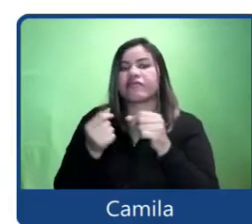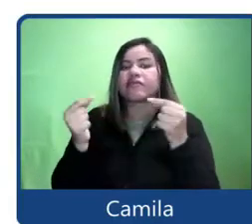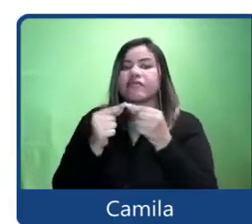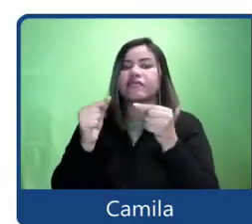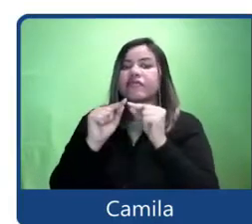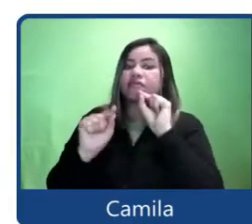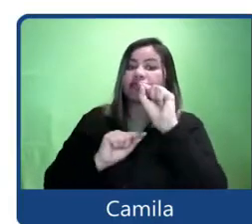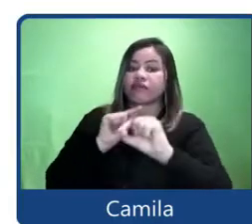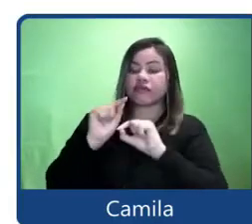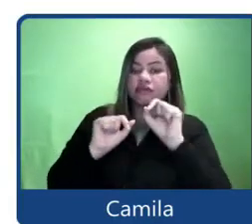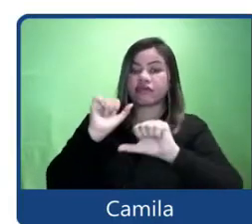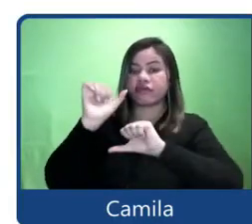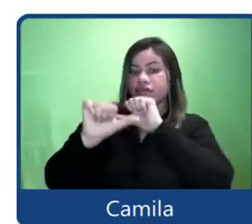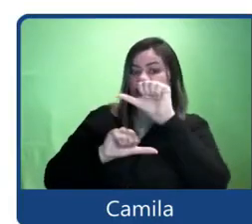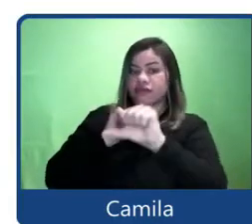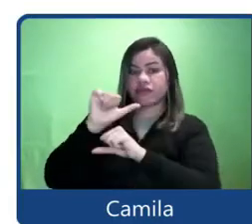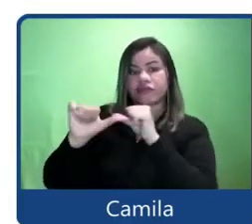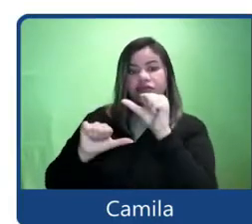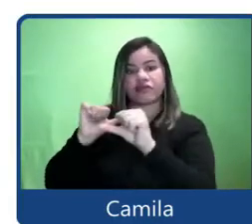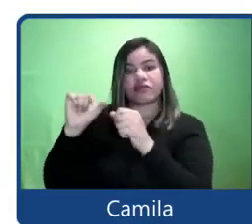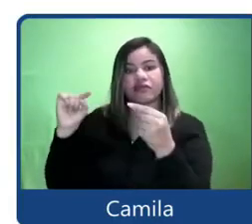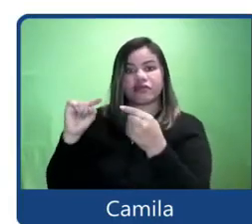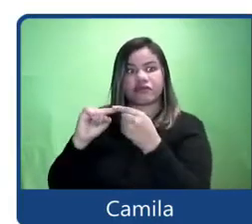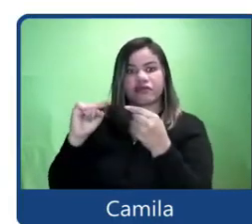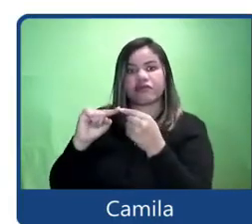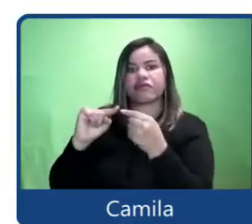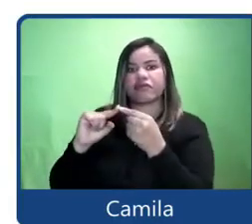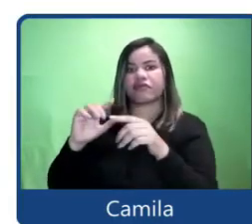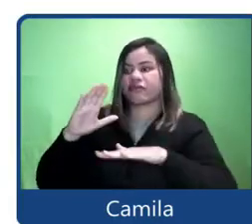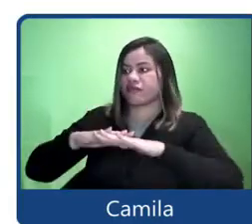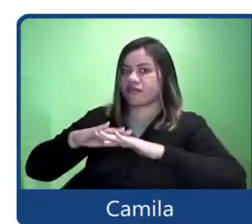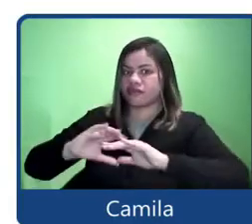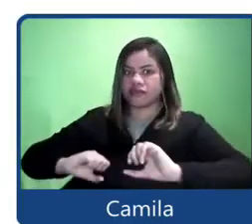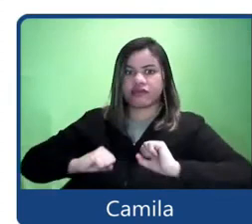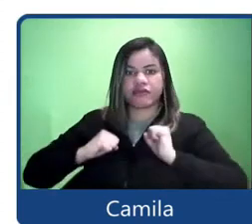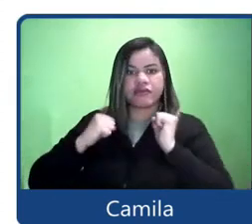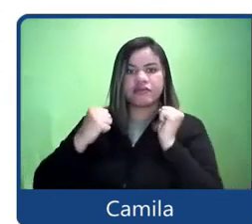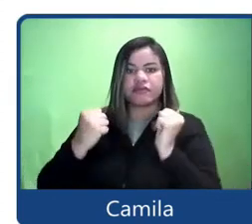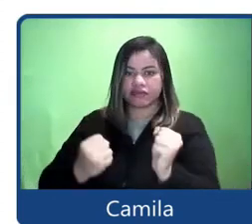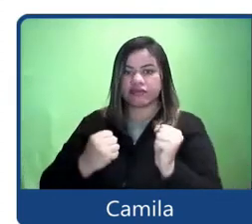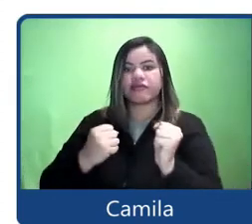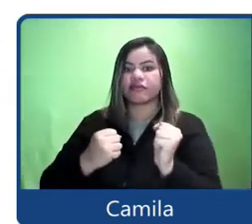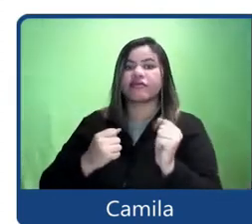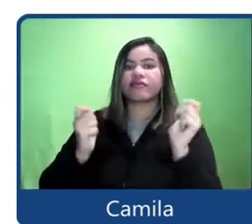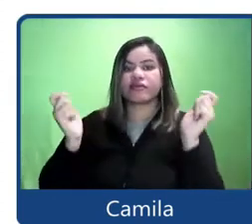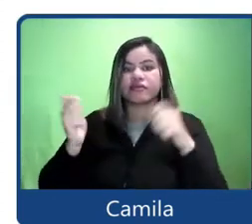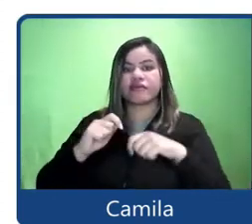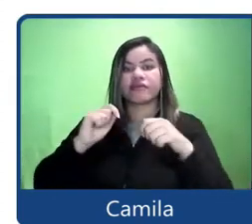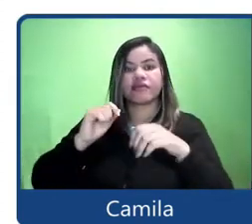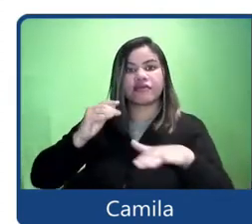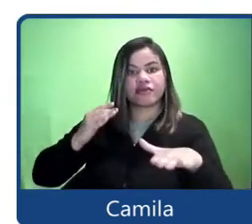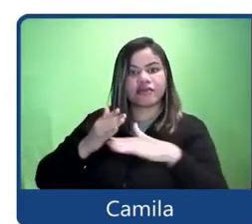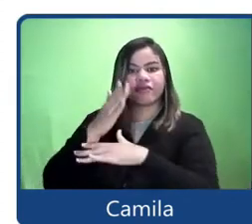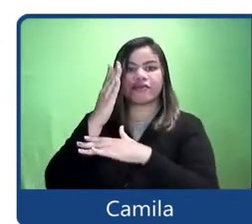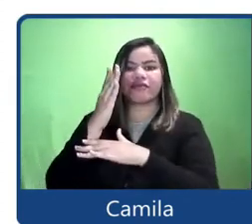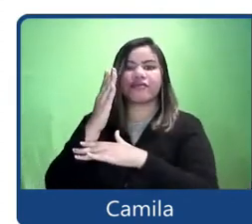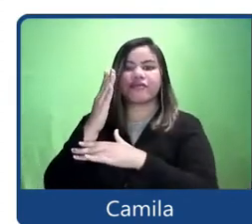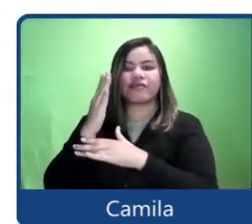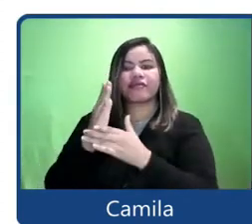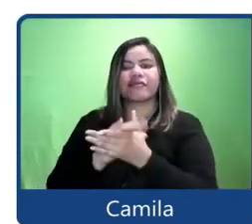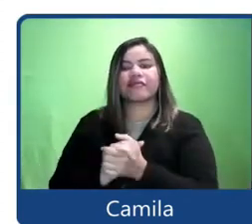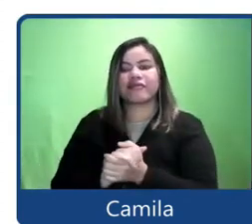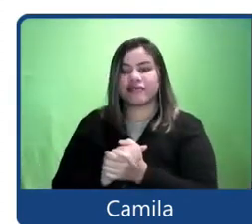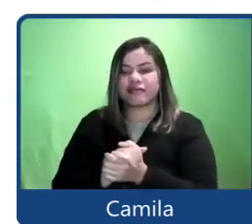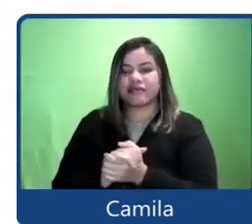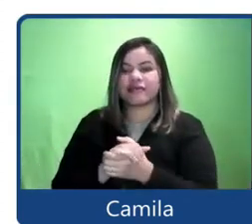choques externos e reagir a eles de forma ativa, de maneira a superar as circunstâncias adversas, né? Então, seria